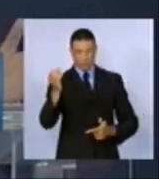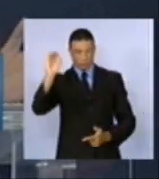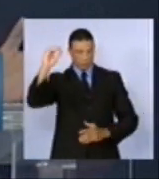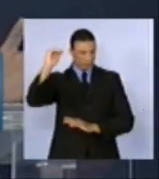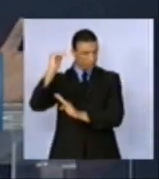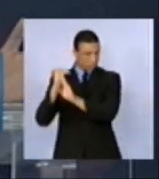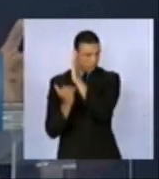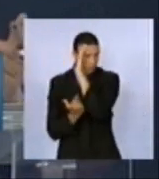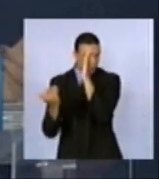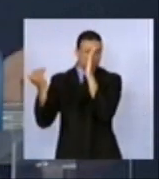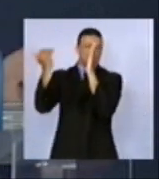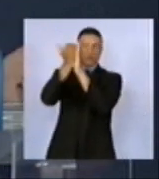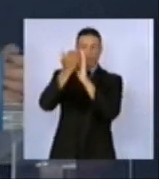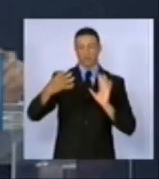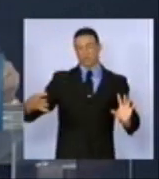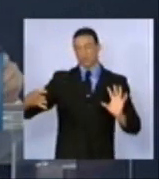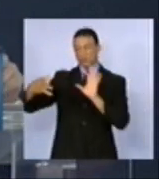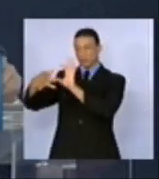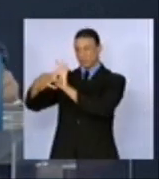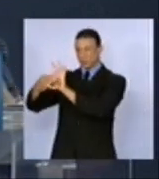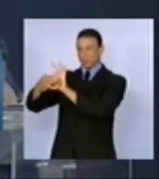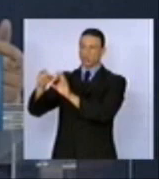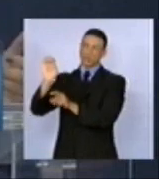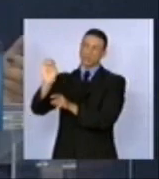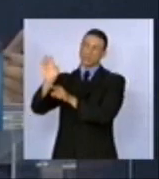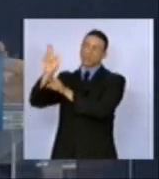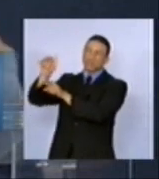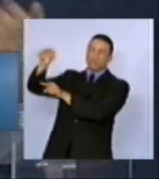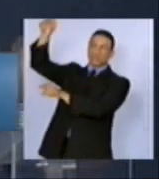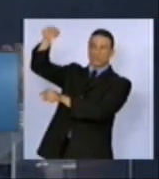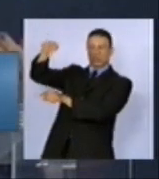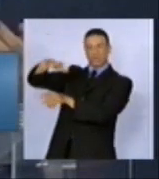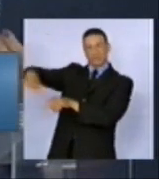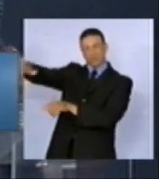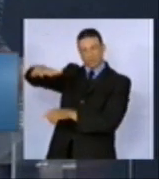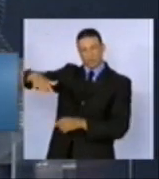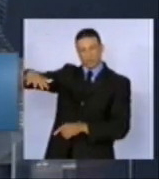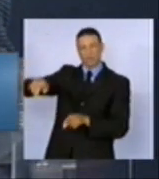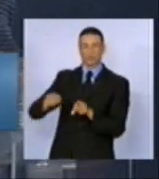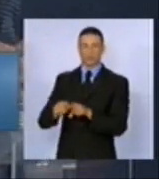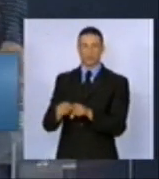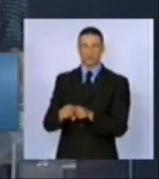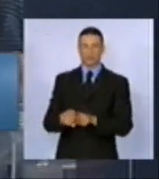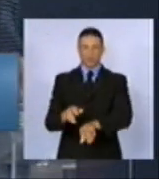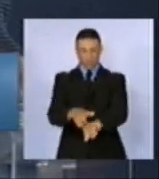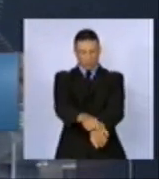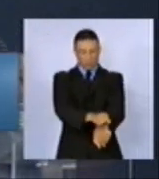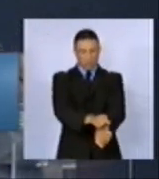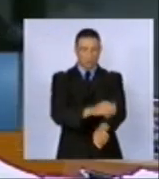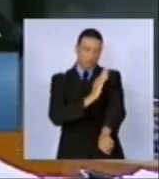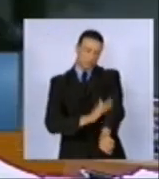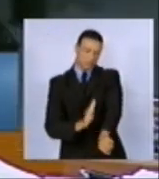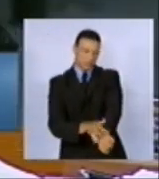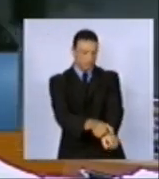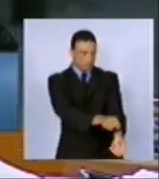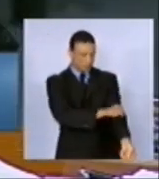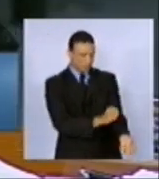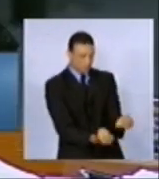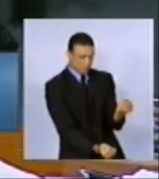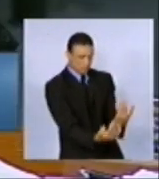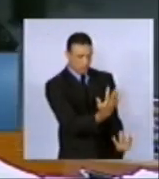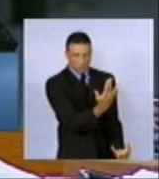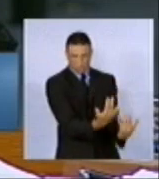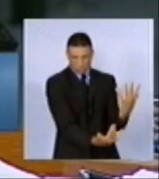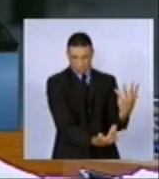possui um forte vínculo a cultura do norte do estado e para eliminação gradativa da queima da Palha no estado do Rio de Janeiro a coagro